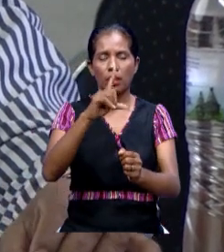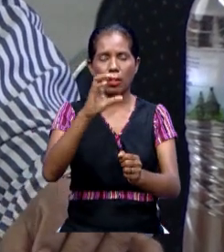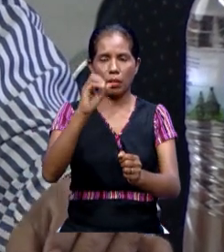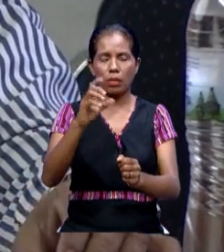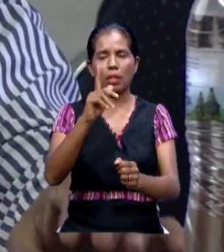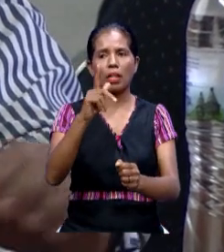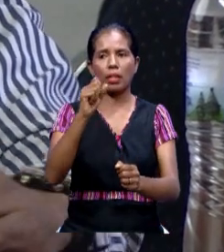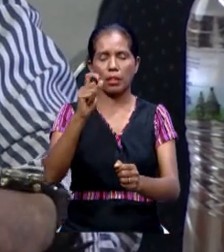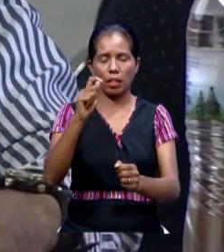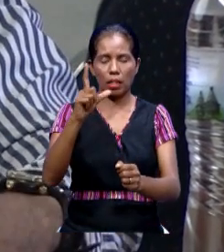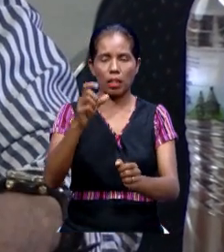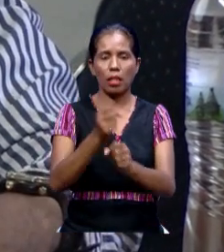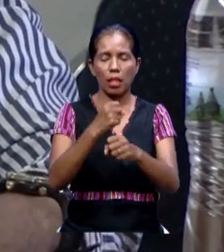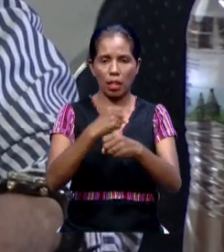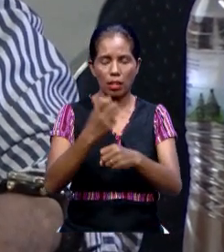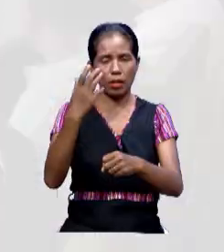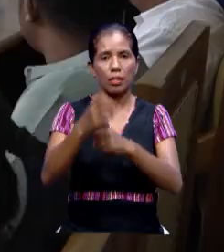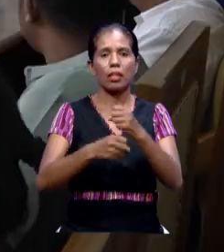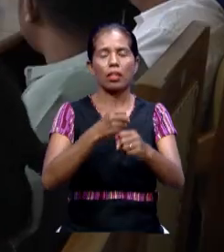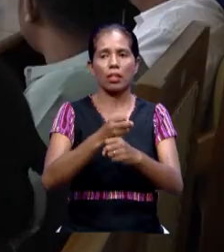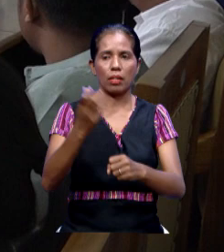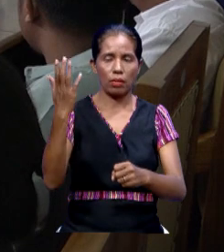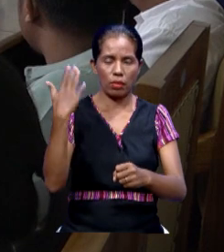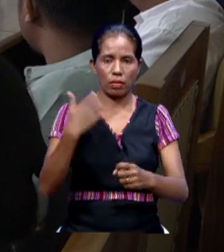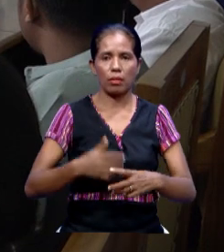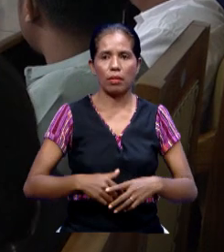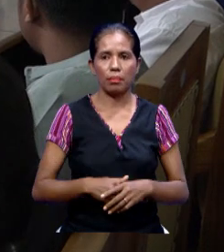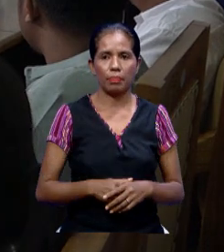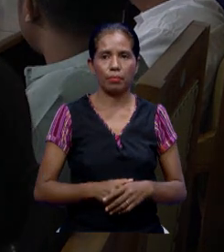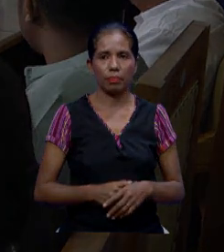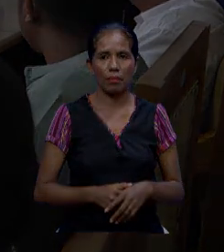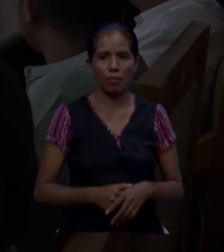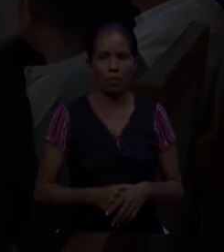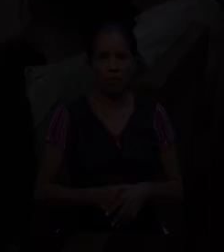ho sisi deli estabelece ona yetinan kotu. Zuan Bosco Dias, Tito Silva, Zimen.